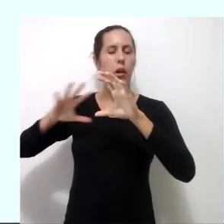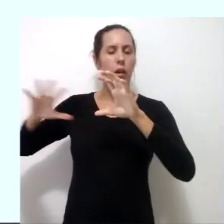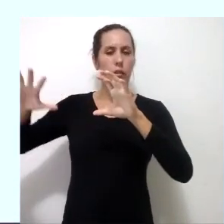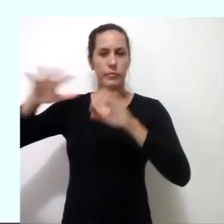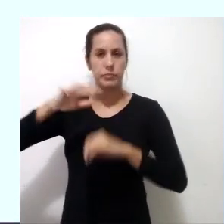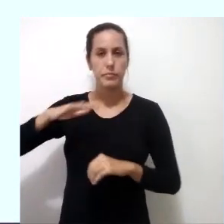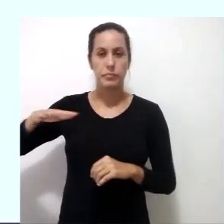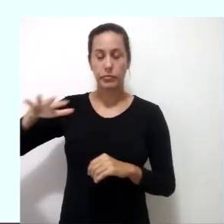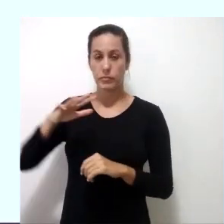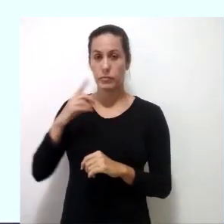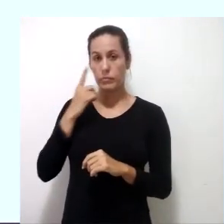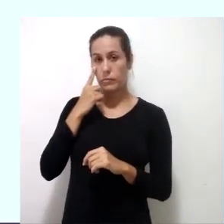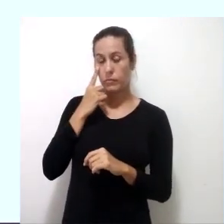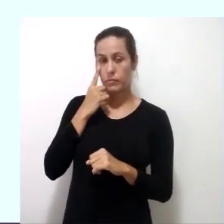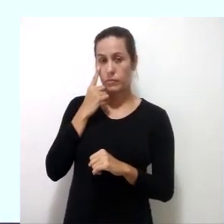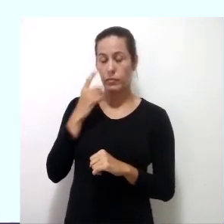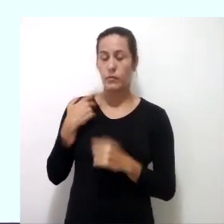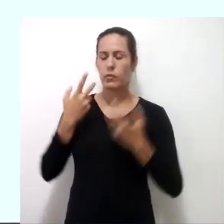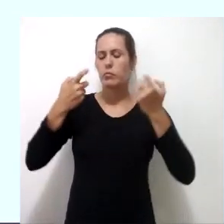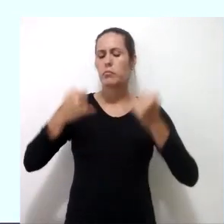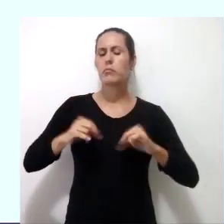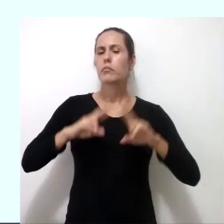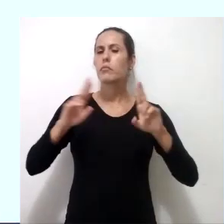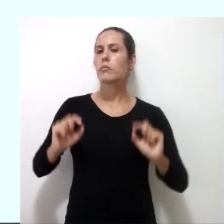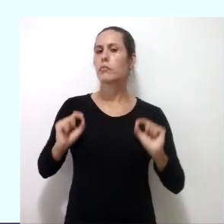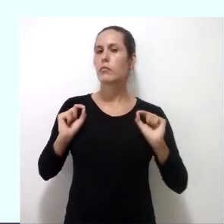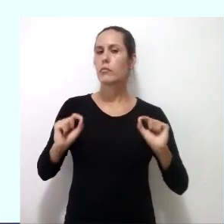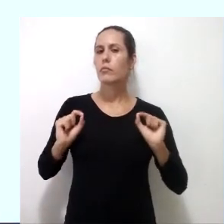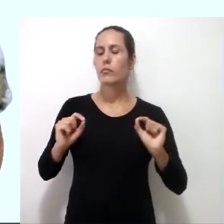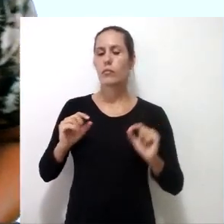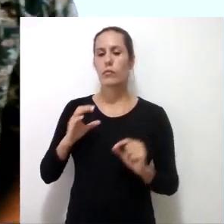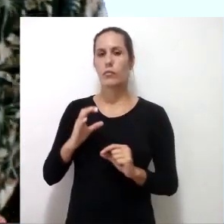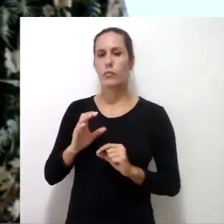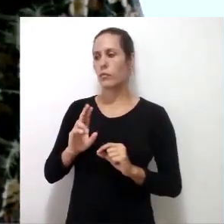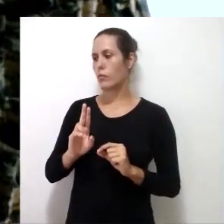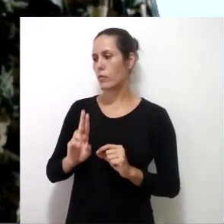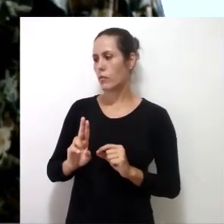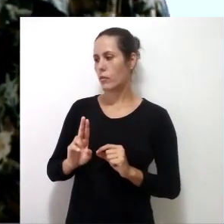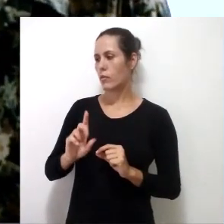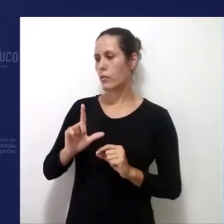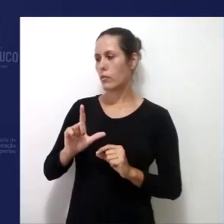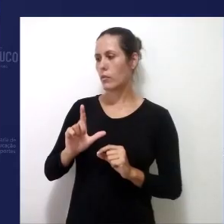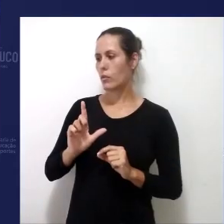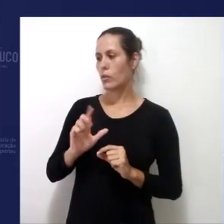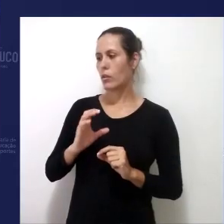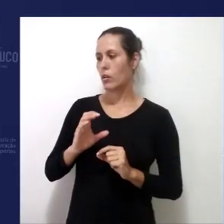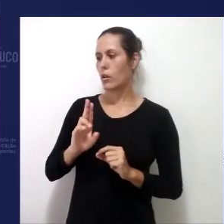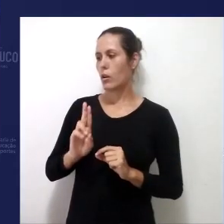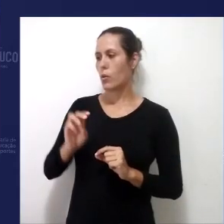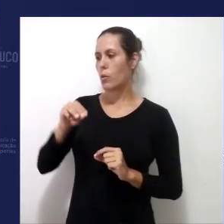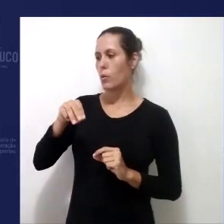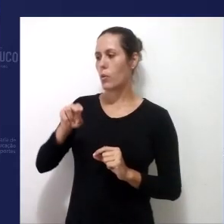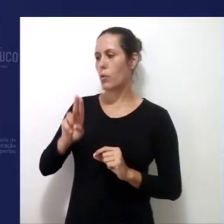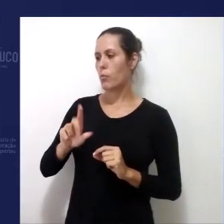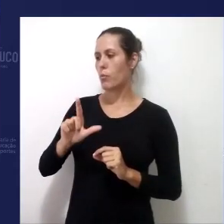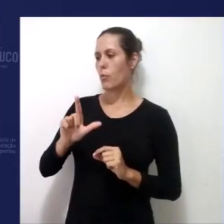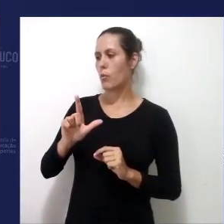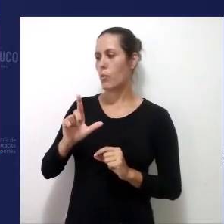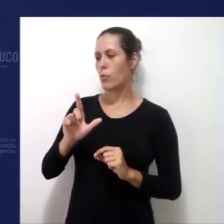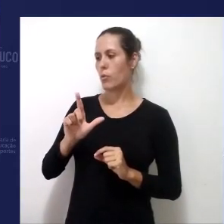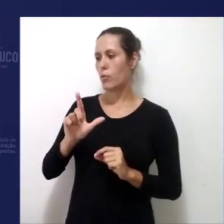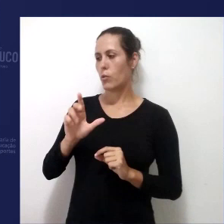baixas, né, continuando na telinha, a gente vai falar sobre a cumulonimbus. As